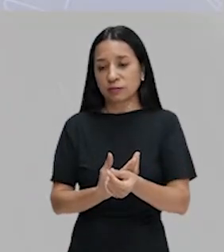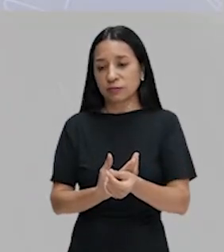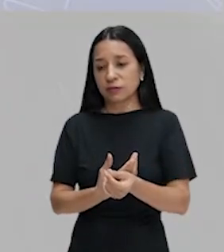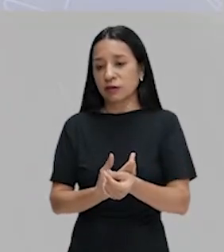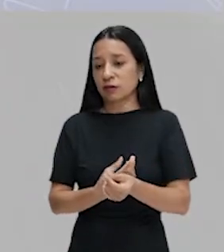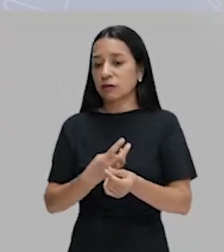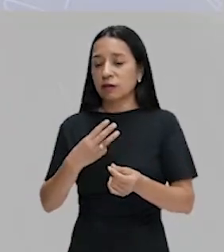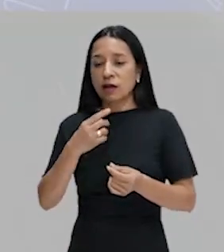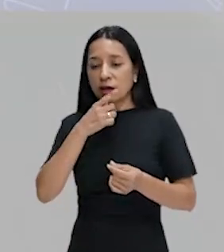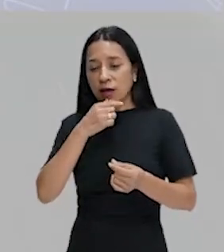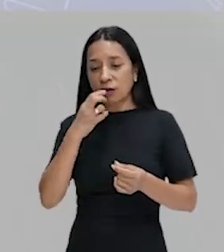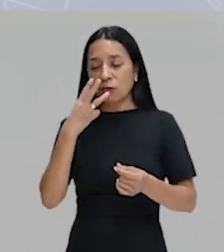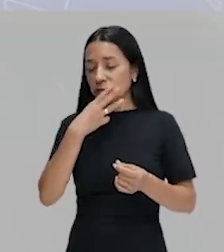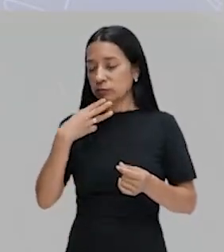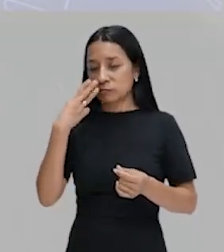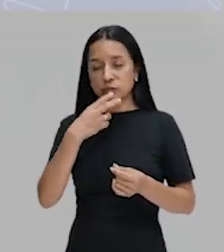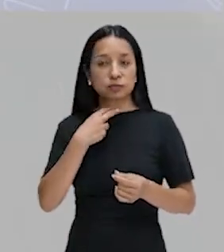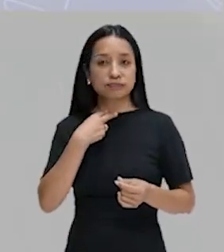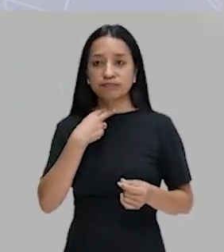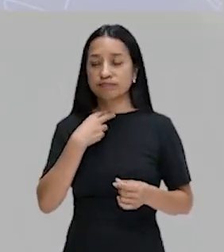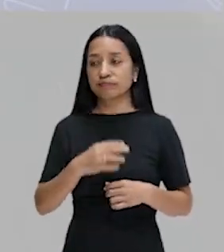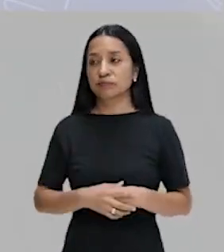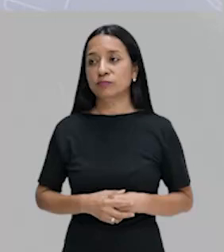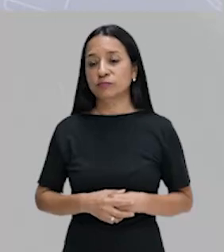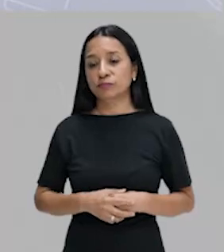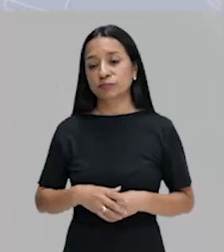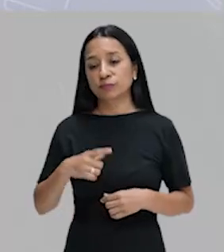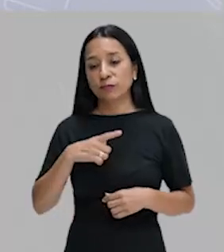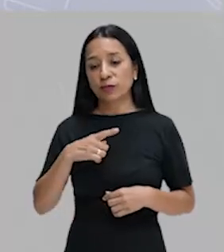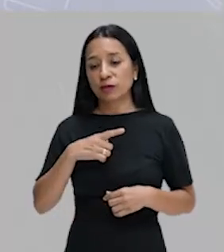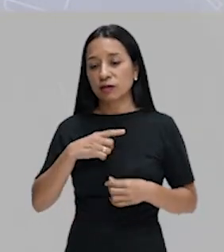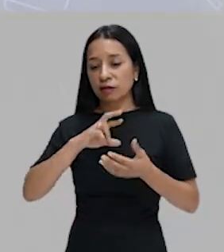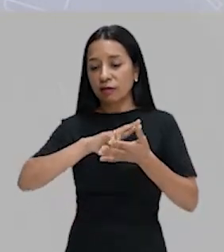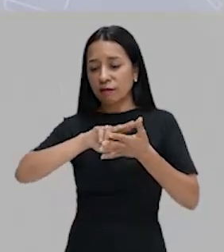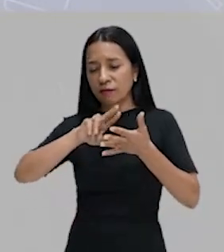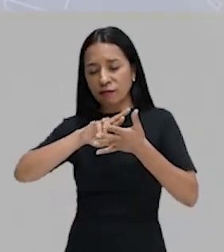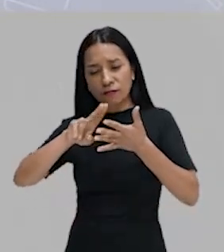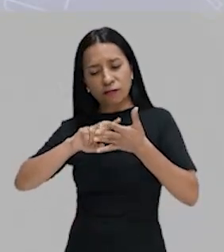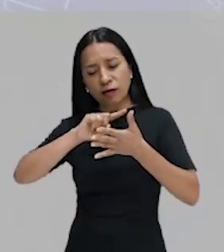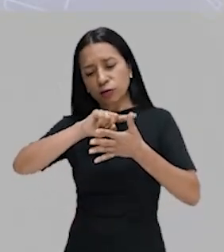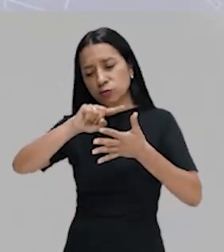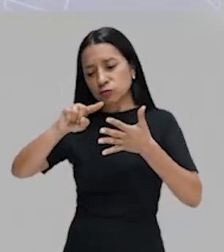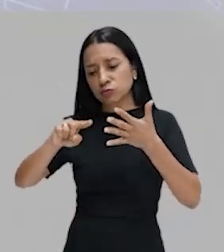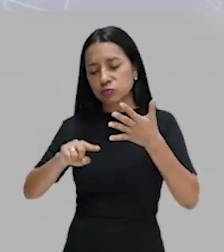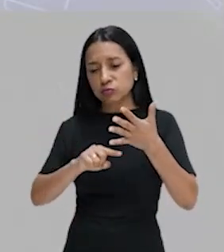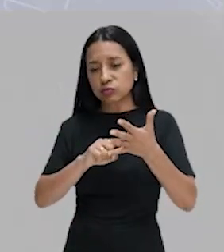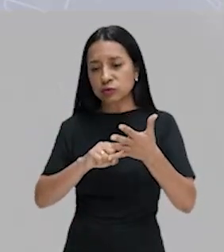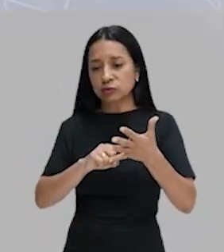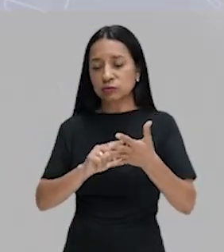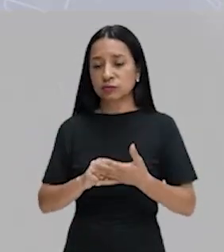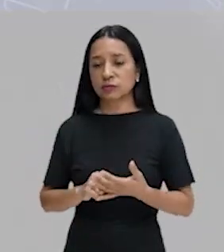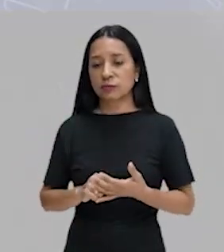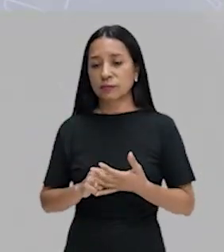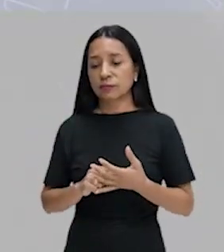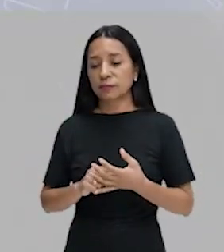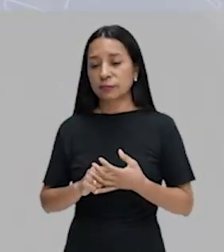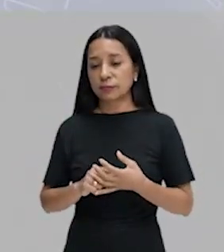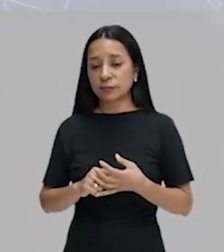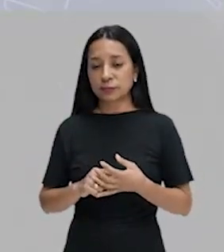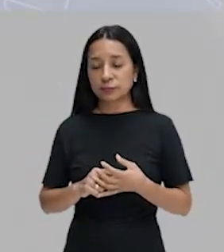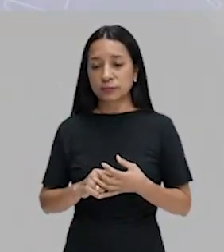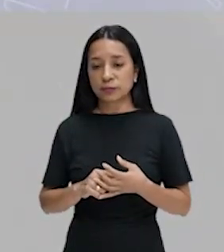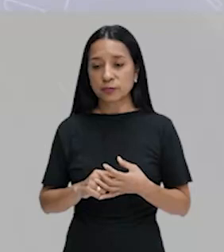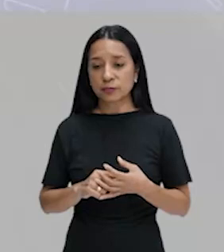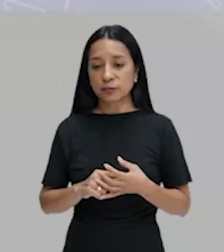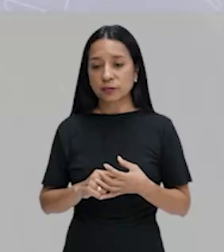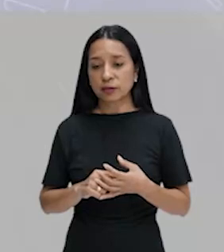Ok, pessoal? Então eu tenho aqui vários formatos de quinidócitos aqui, o quinidoblasto. Quando